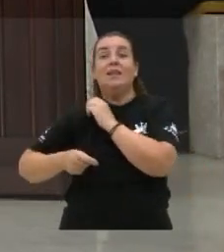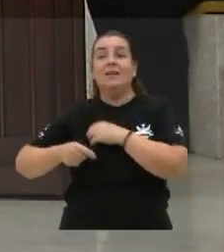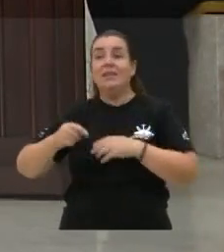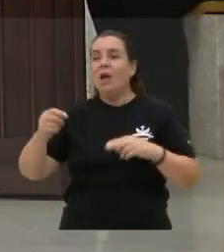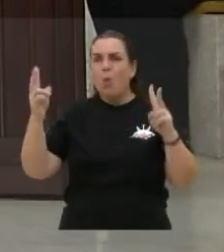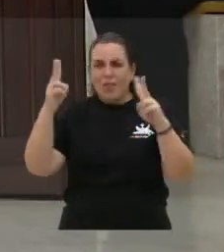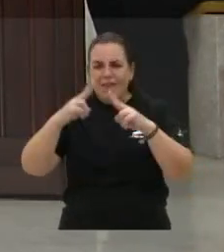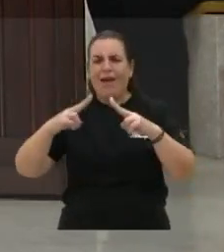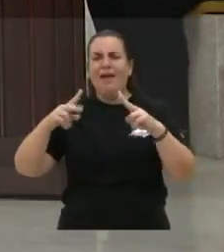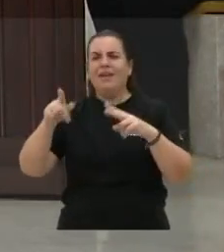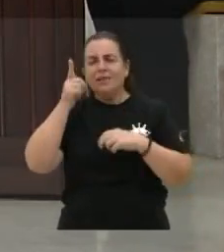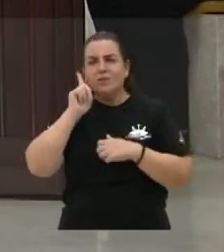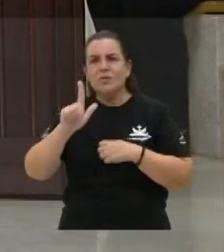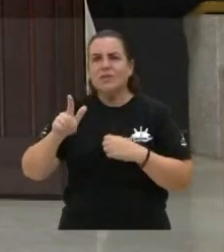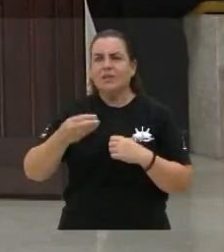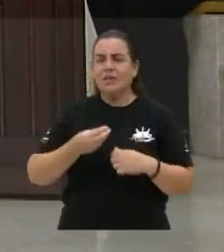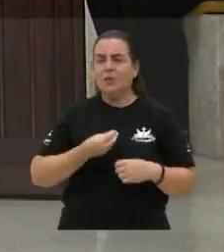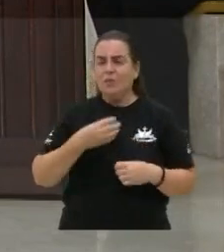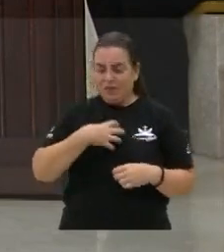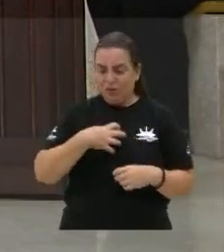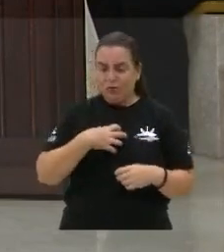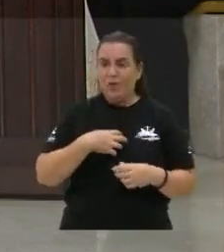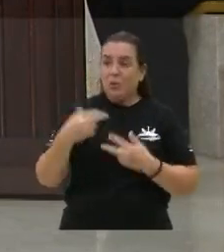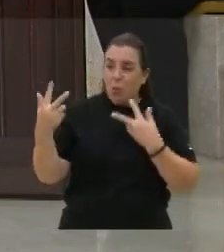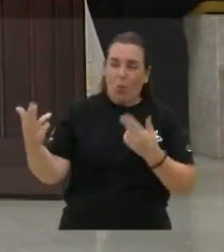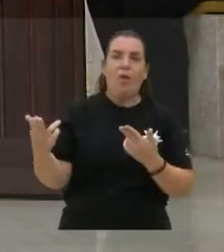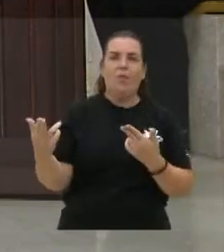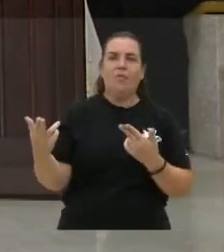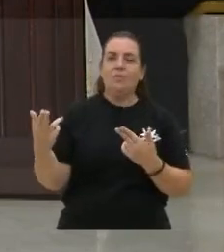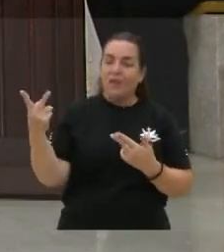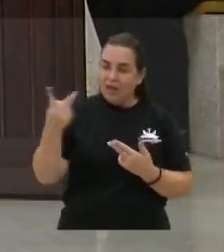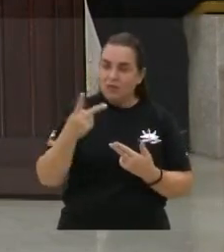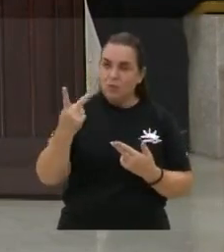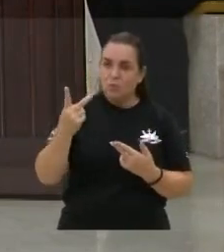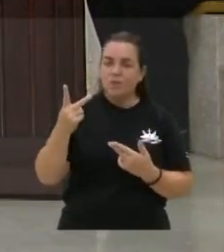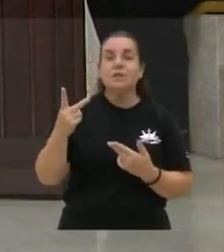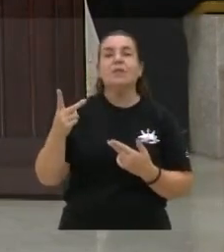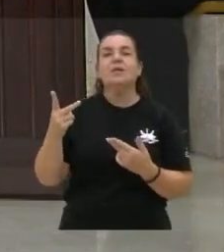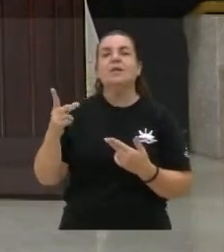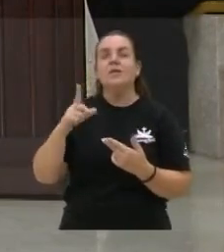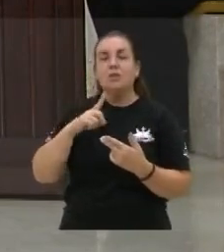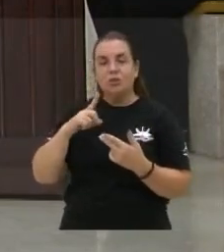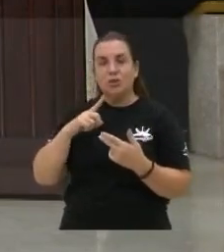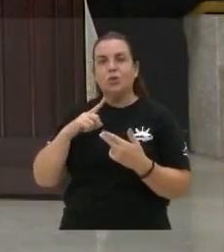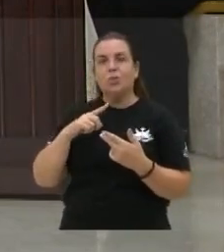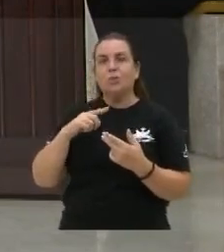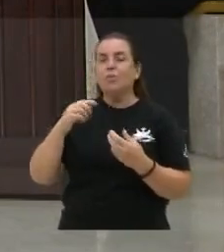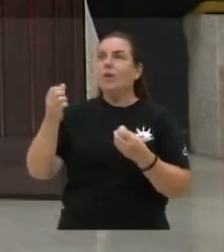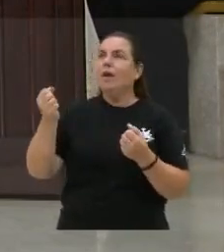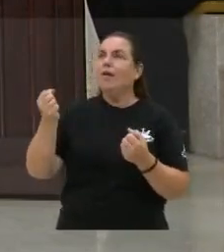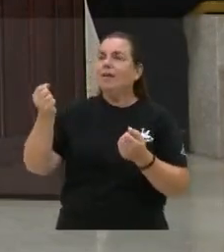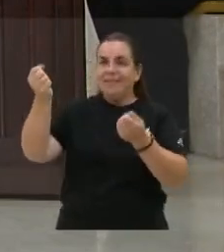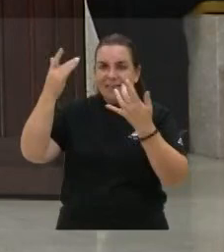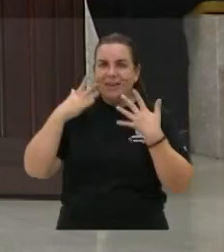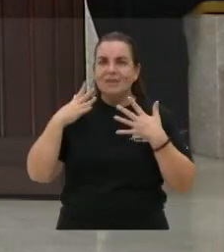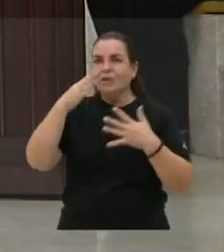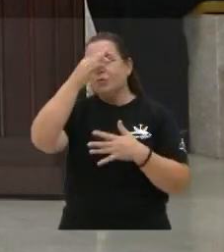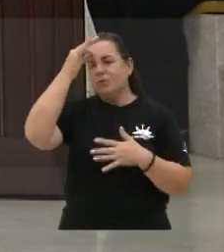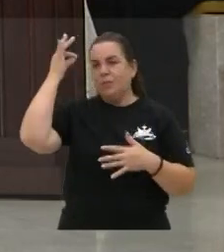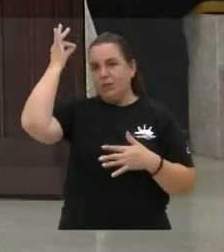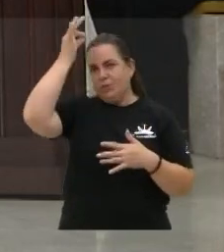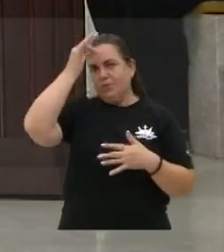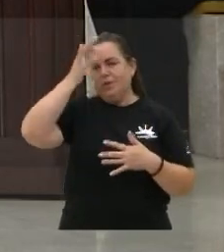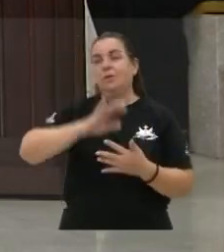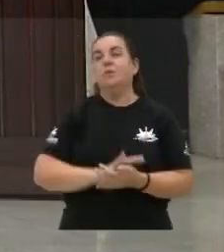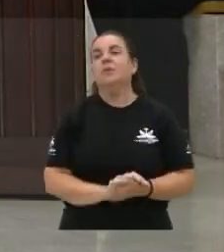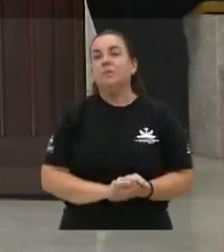olhar, mas elas estavam vivendo a mesma realidade. As duas estavam sob a ação de Deus. Tanto que Lucas